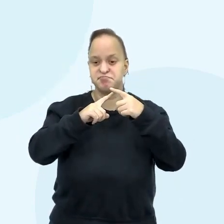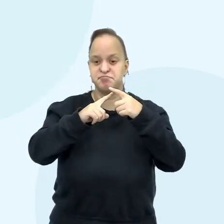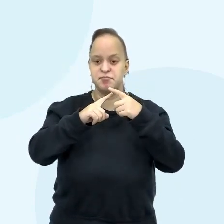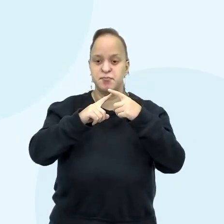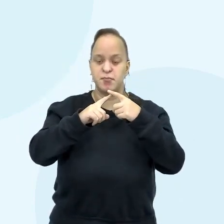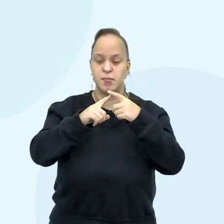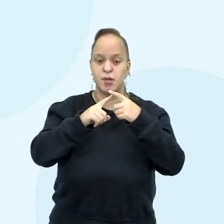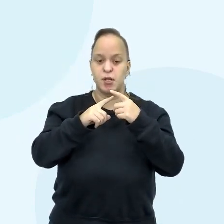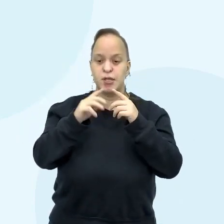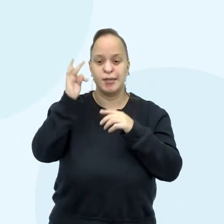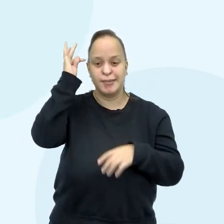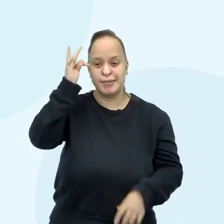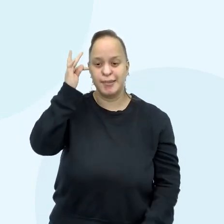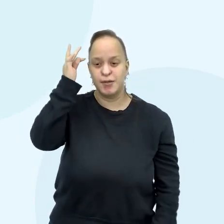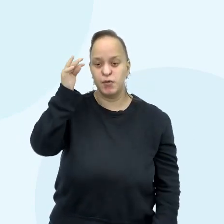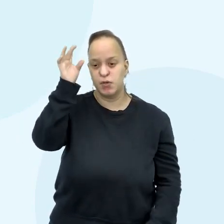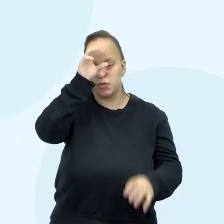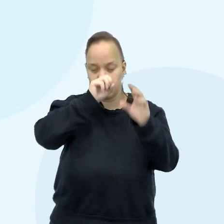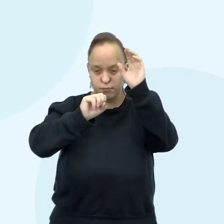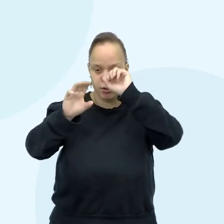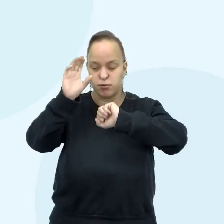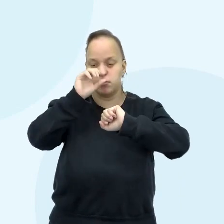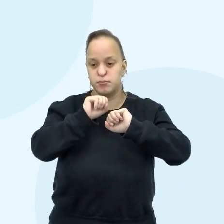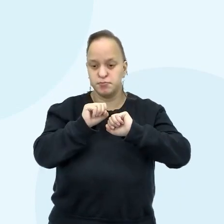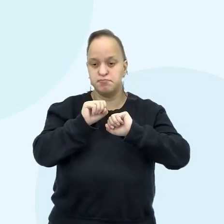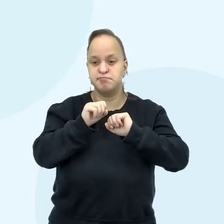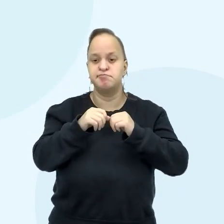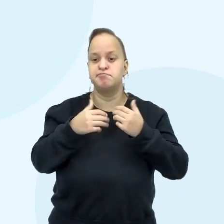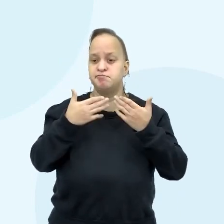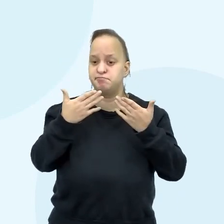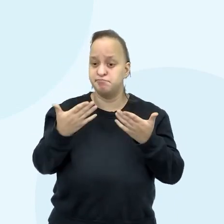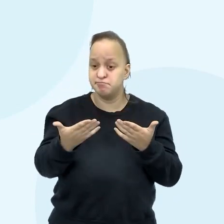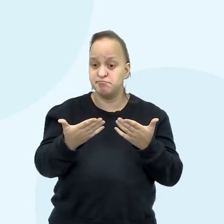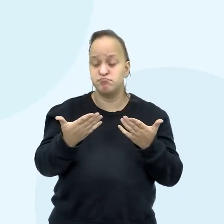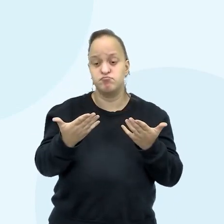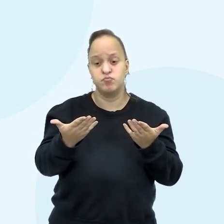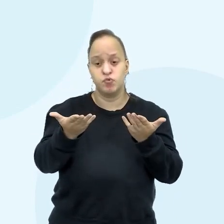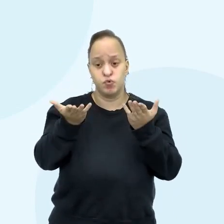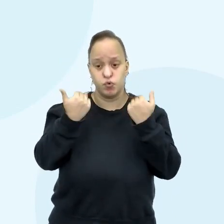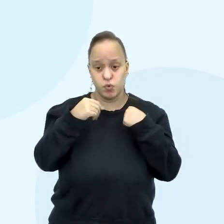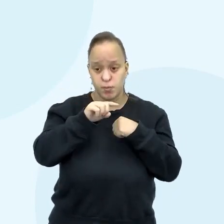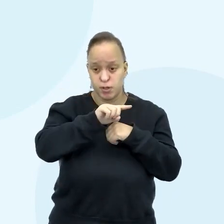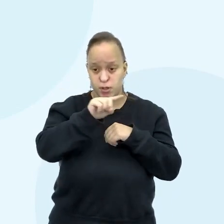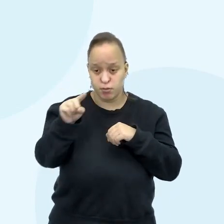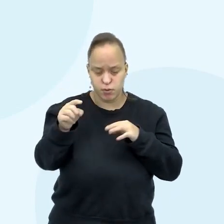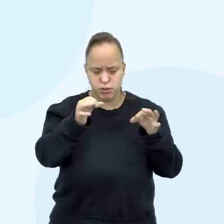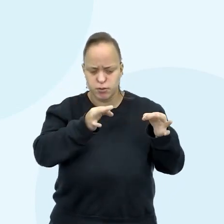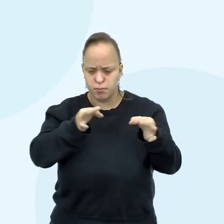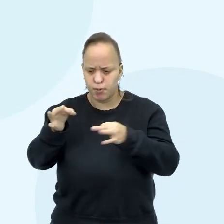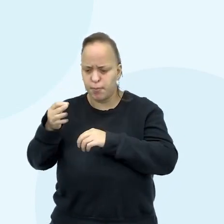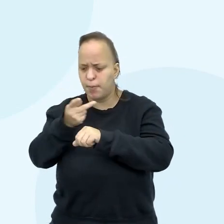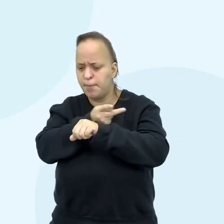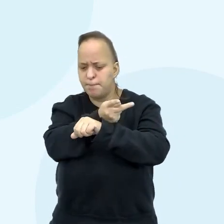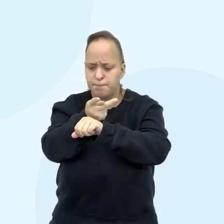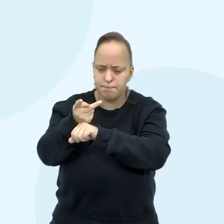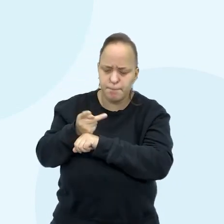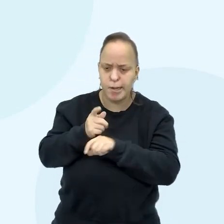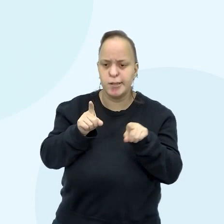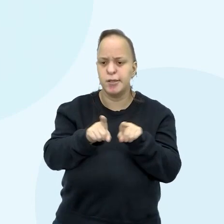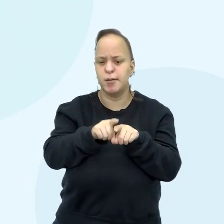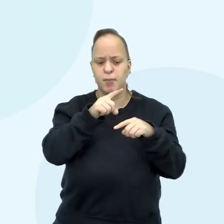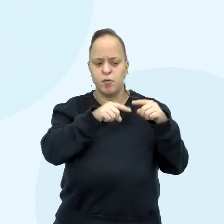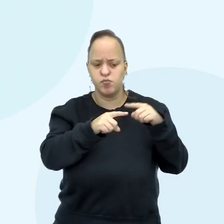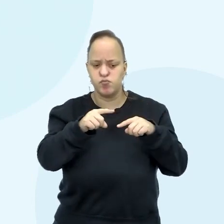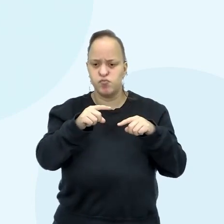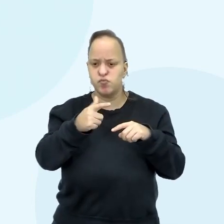da aprendizagem significativa. Então, mãos à obra e pegue o seu diário de bordo, pegue os materiais